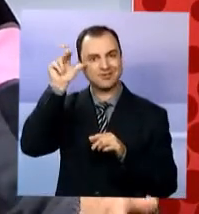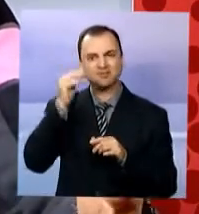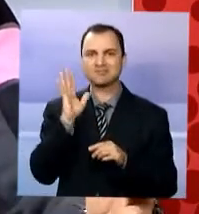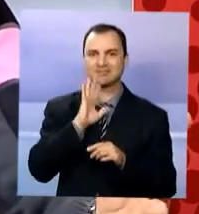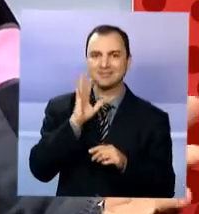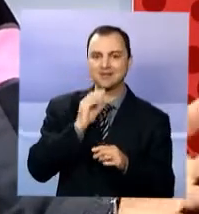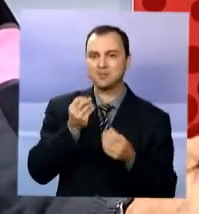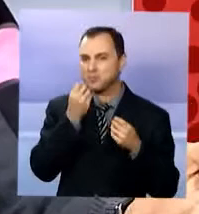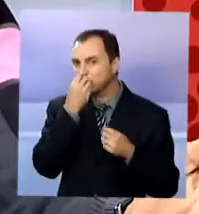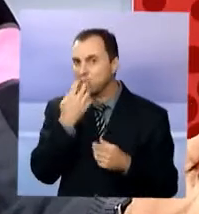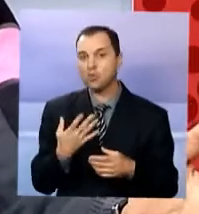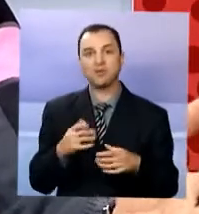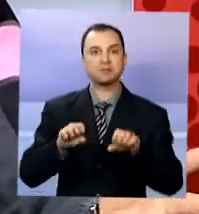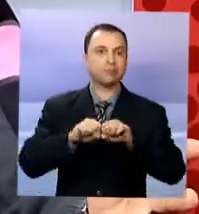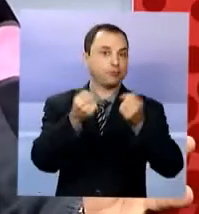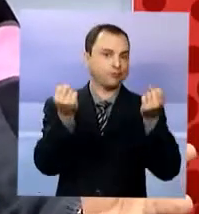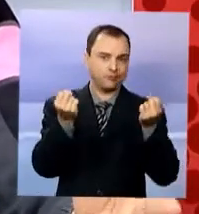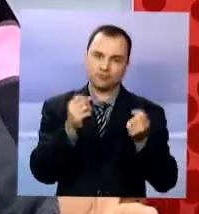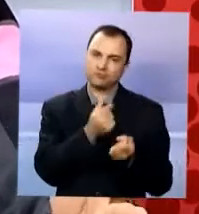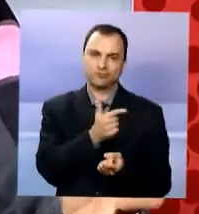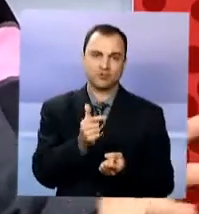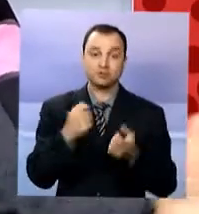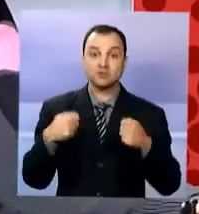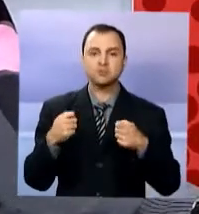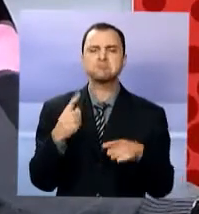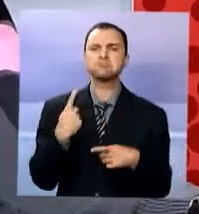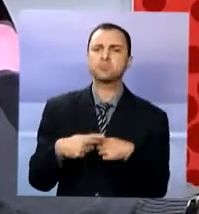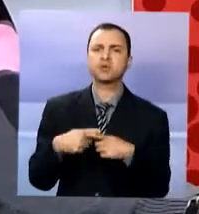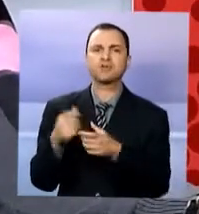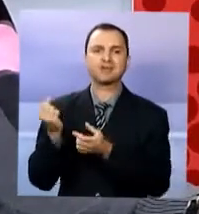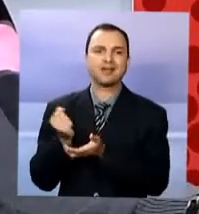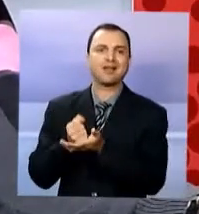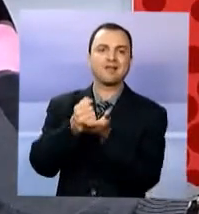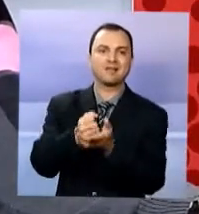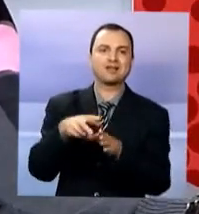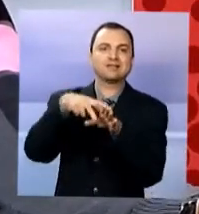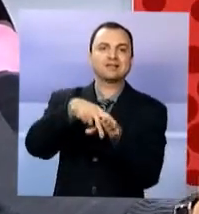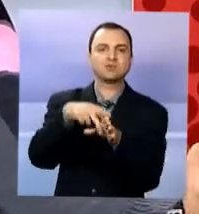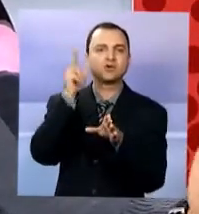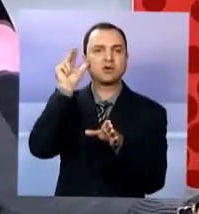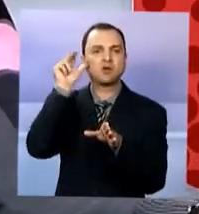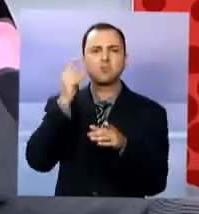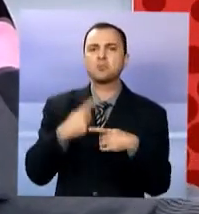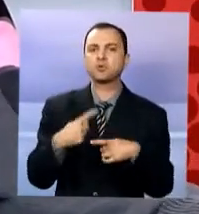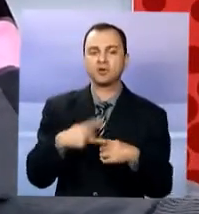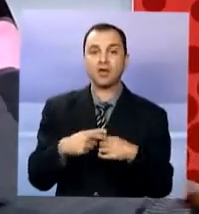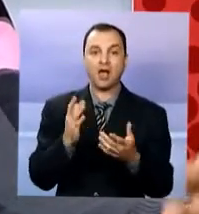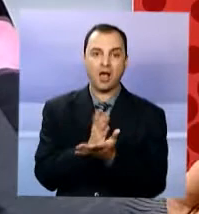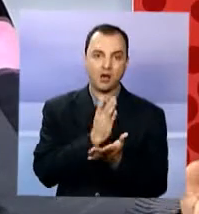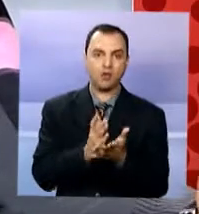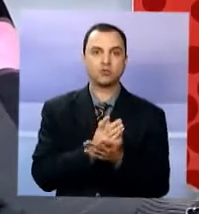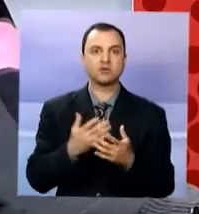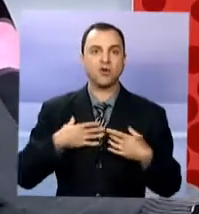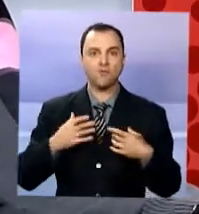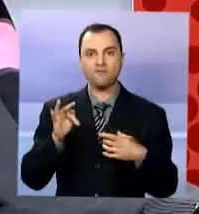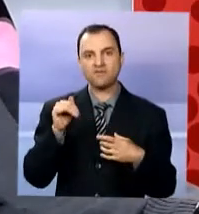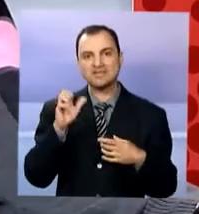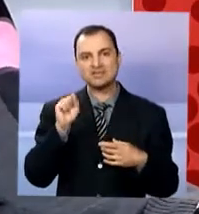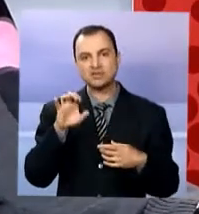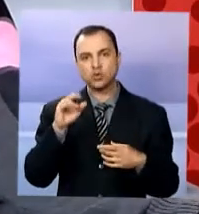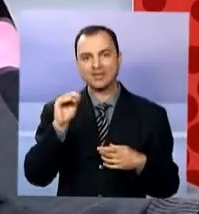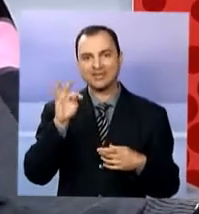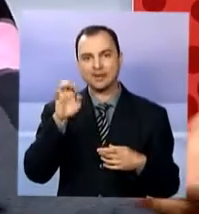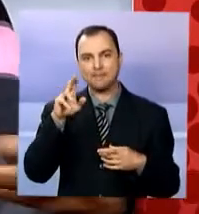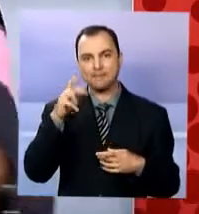muito interessante muito bacana mas não existe milagre E você tem que ser um porque ele tá levando pra cima do cavalo tem alguns pacientes eu sou fisioterapeuta de